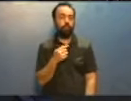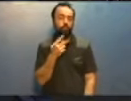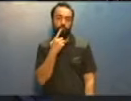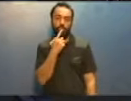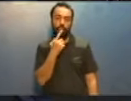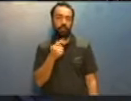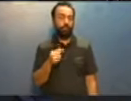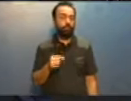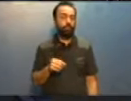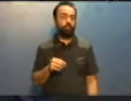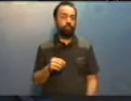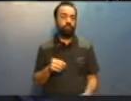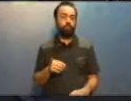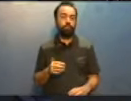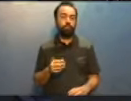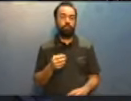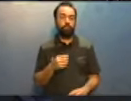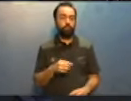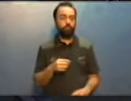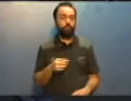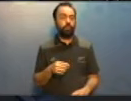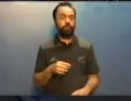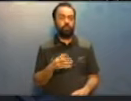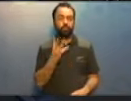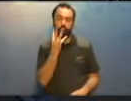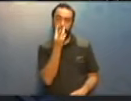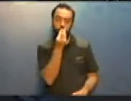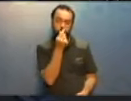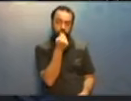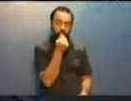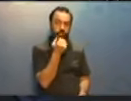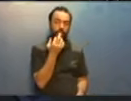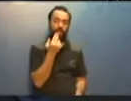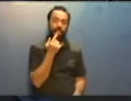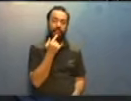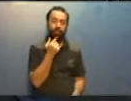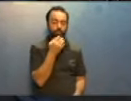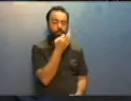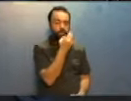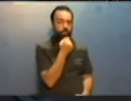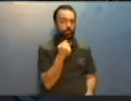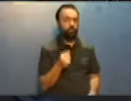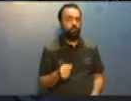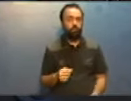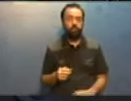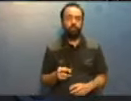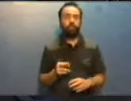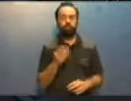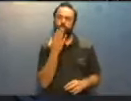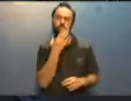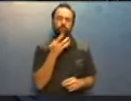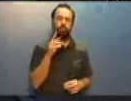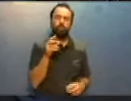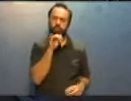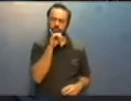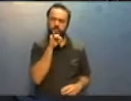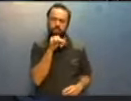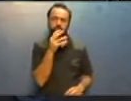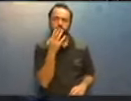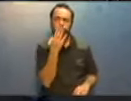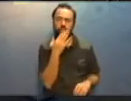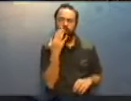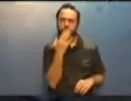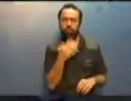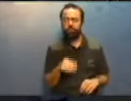o paladar, que a gente pode distinguir através dos sabores. Então, quando nós utilizamos a nossa boca, sentimos sabores como o doce, o amargo, o